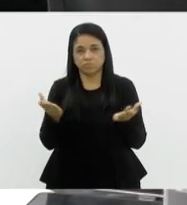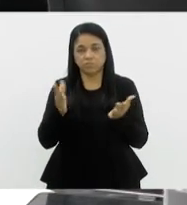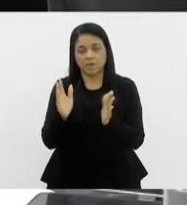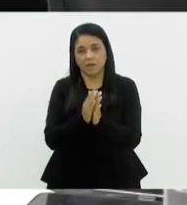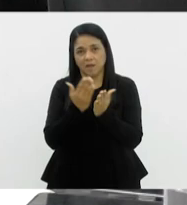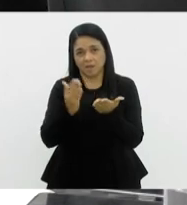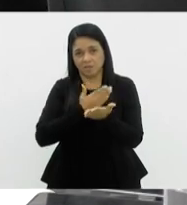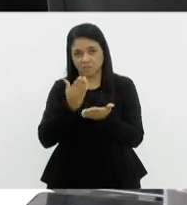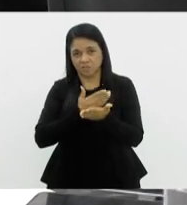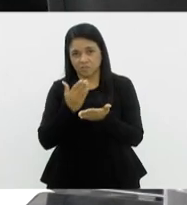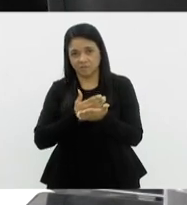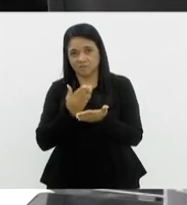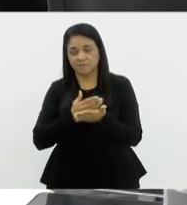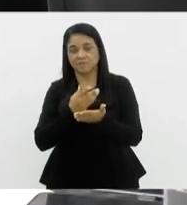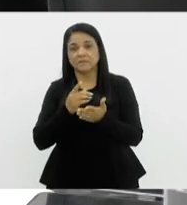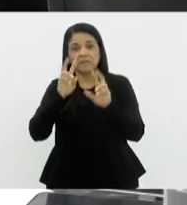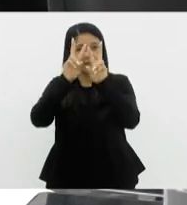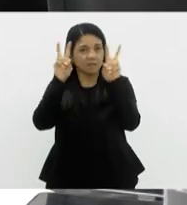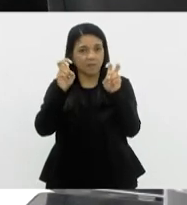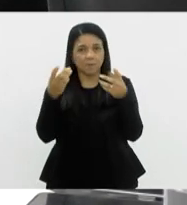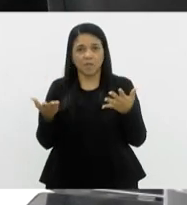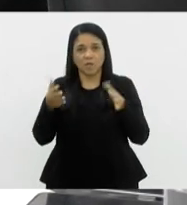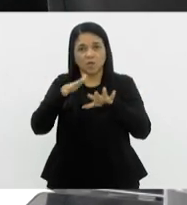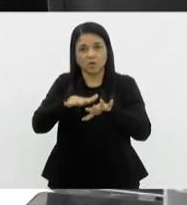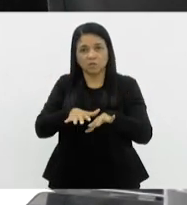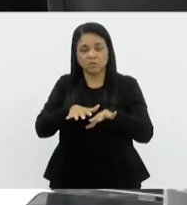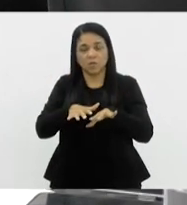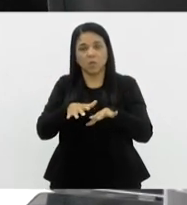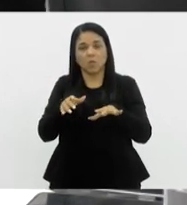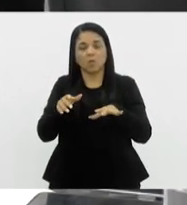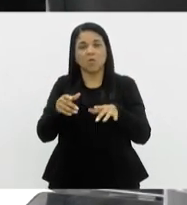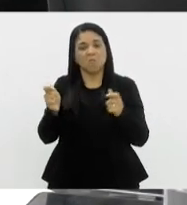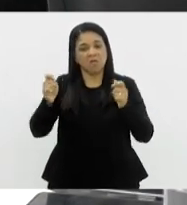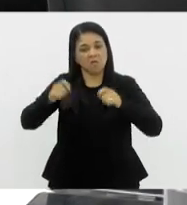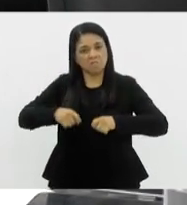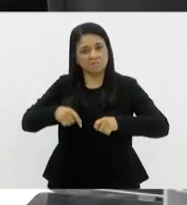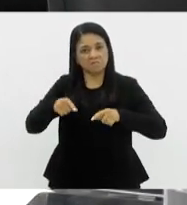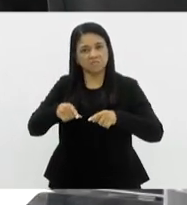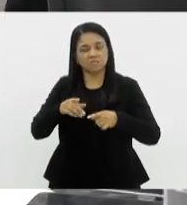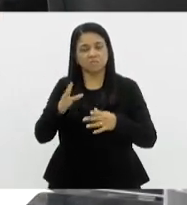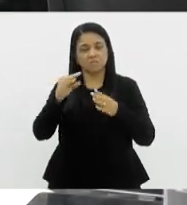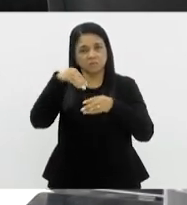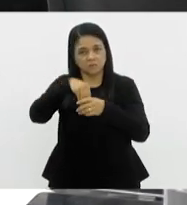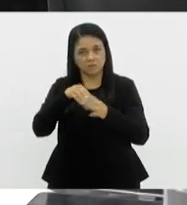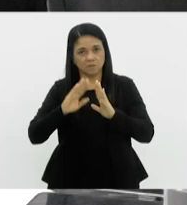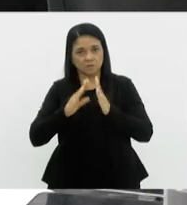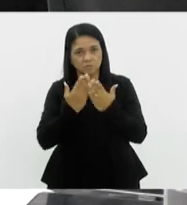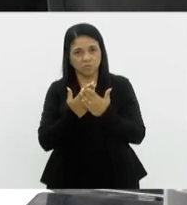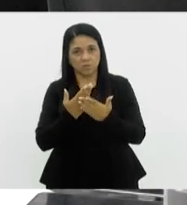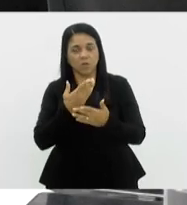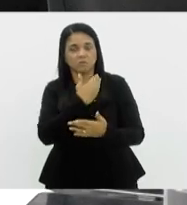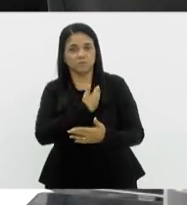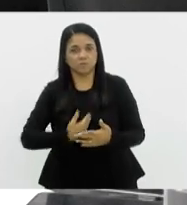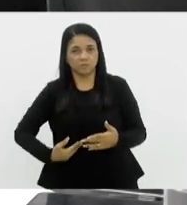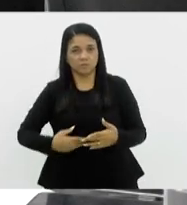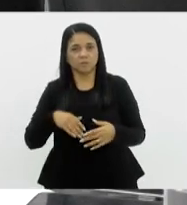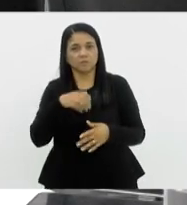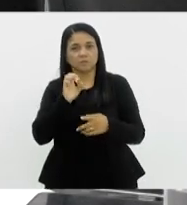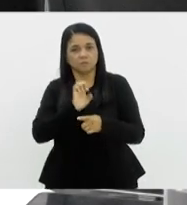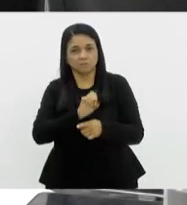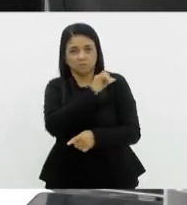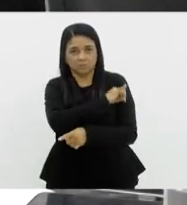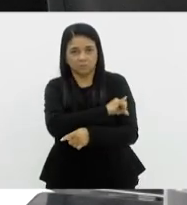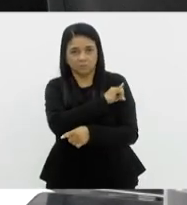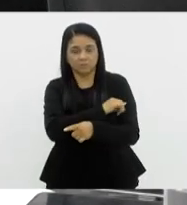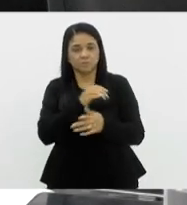cartilha com o tema Inclusão e Combate ao Capacitismo nas Escolas Públicas no âmbito do Estado do Rio de Janeiro.